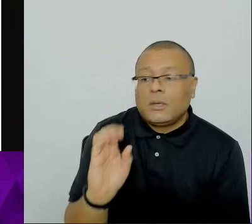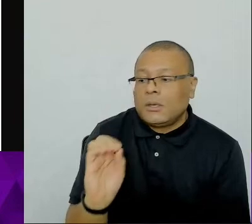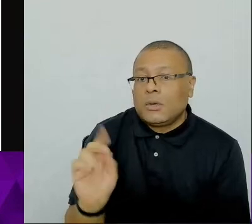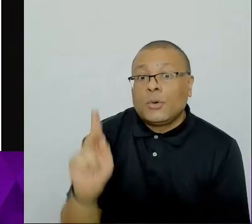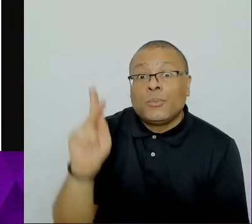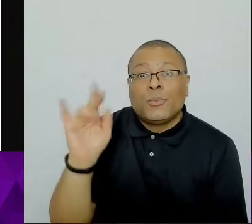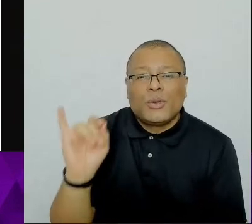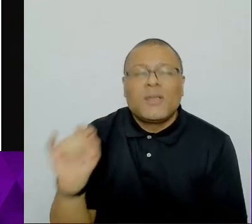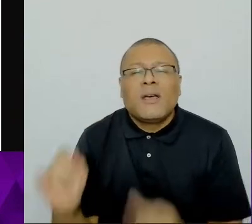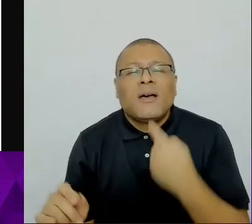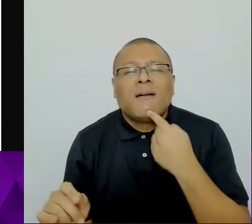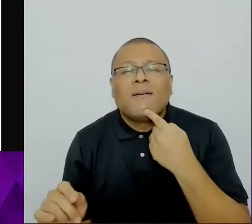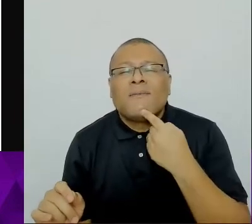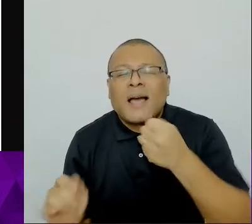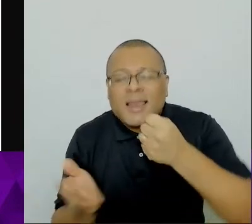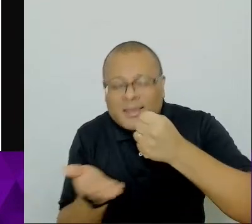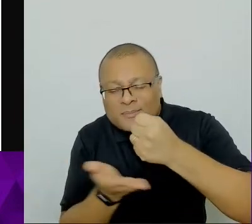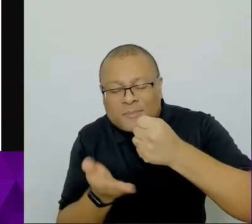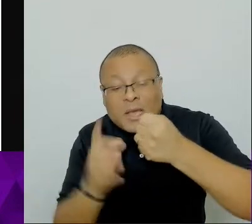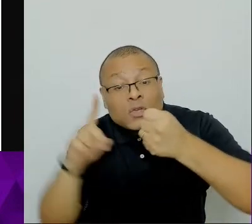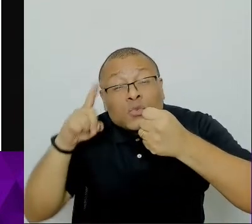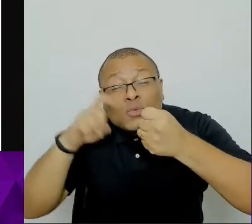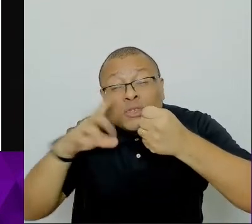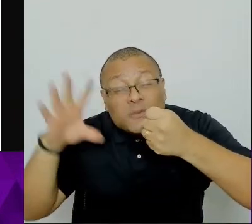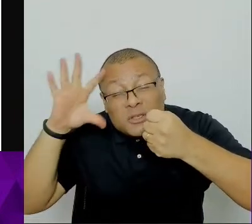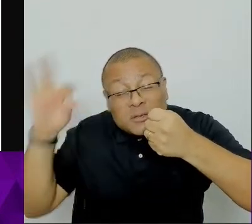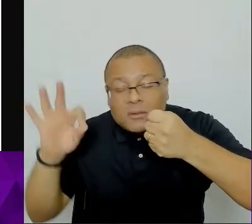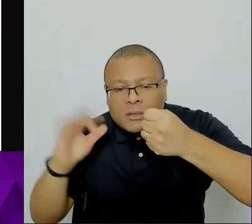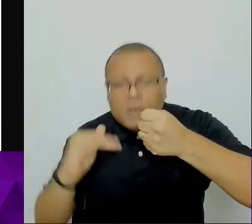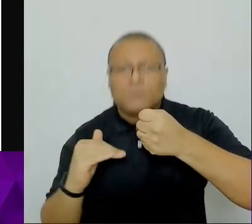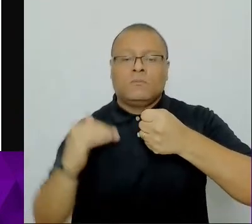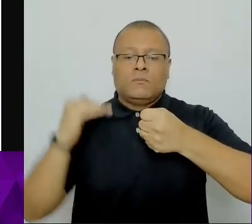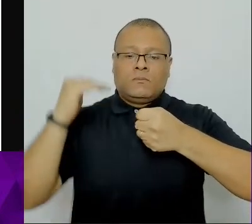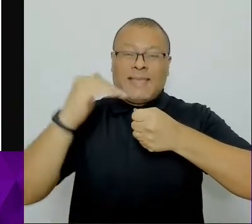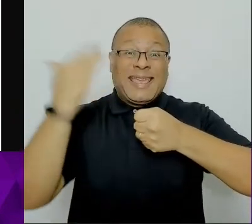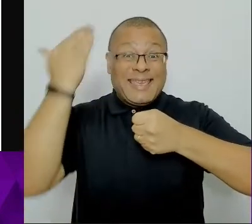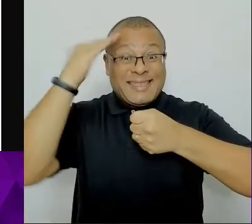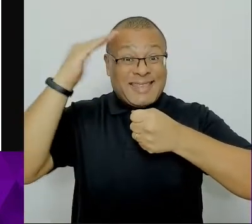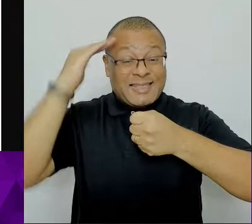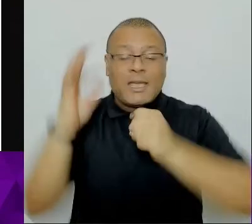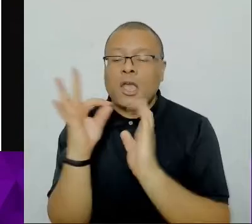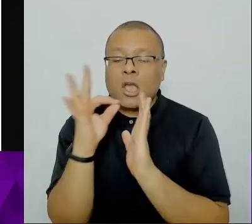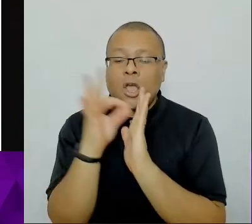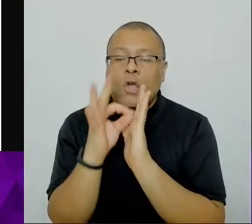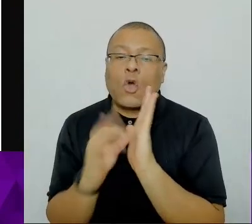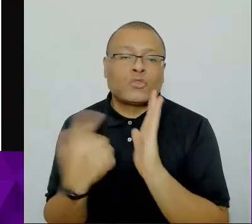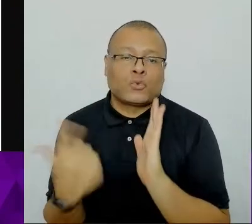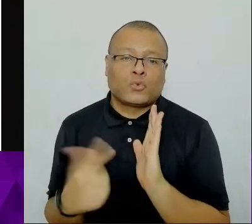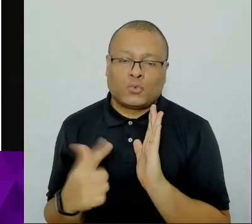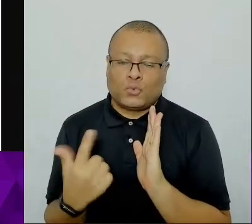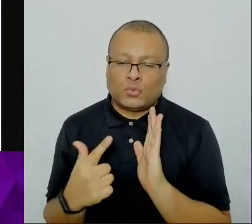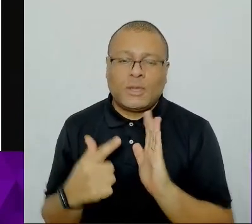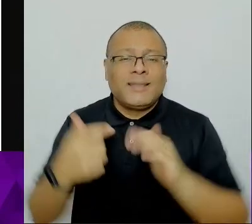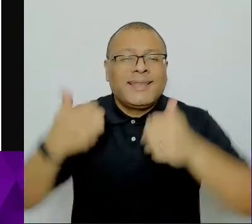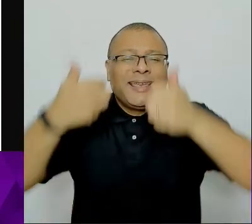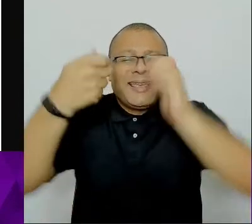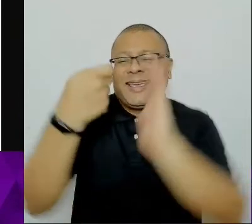fala que é praticamente zero coding, então tem todo uns scripts